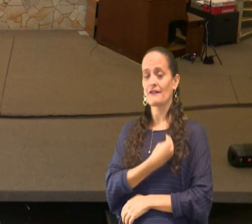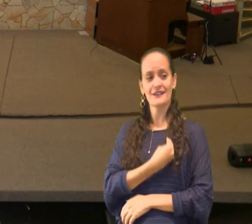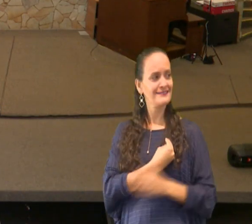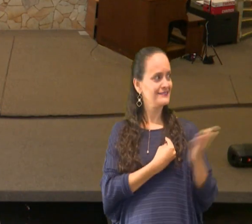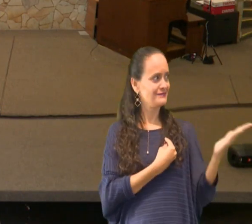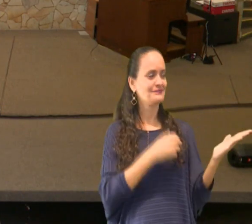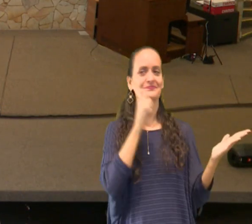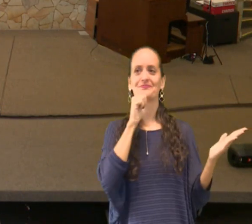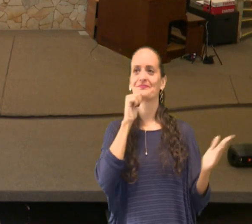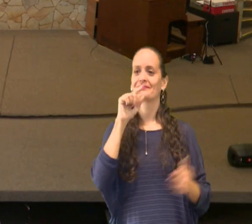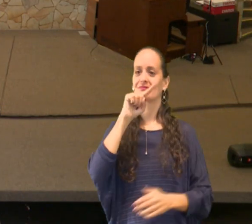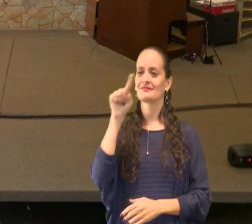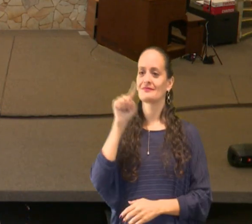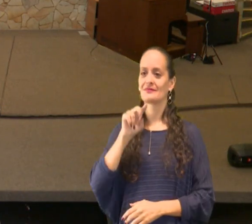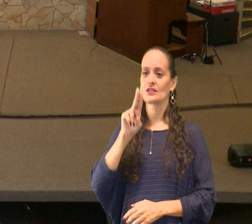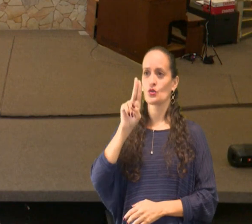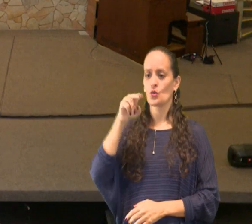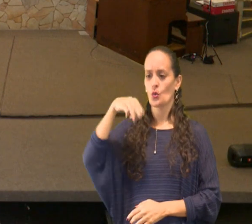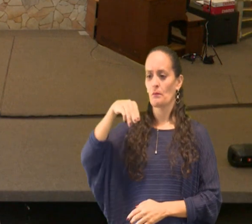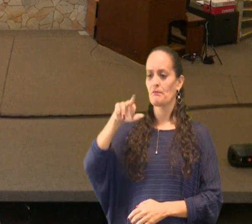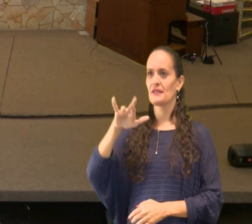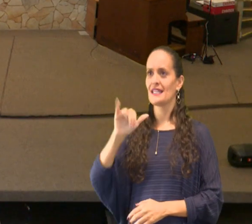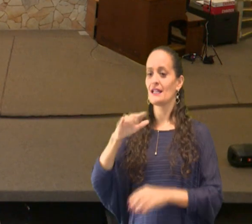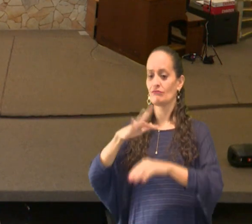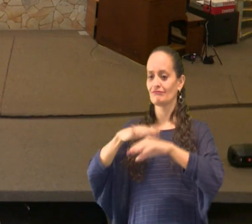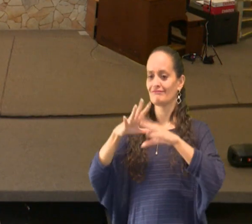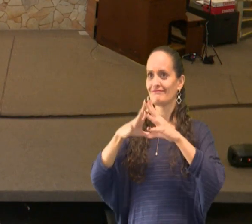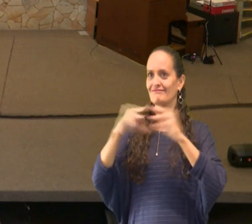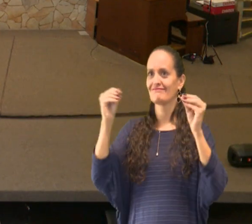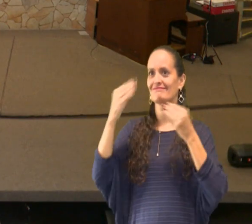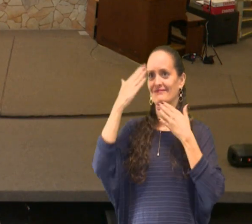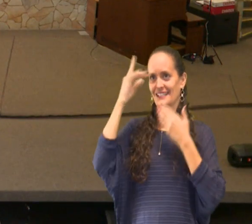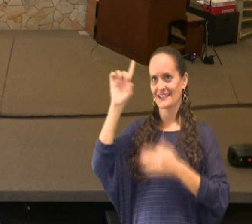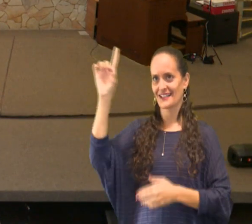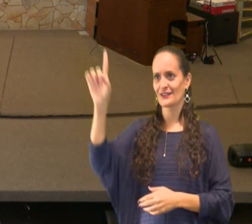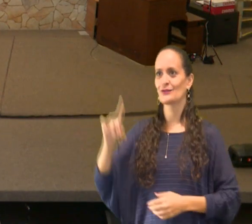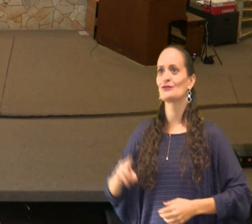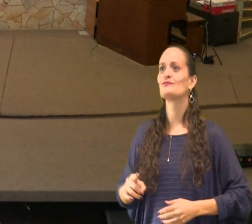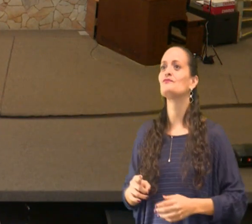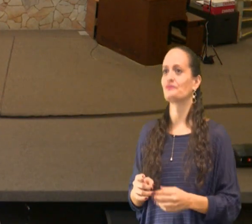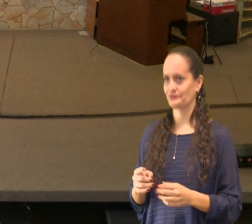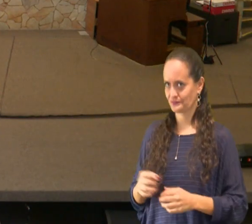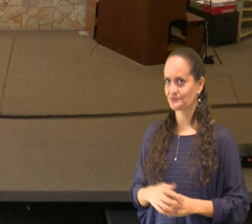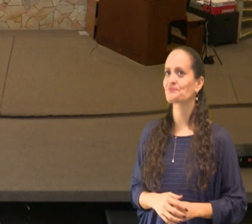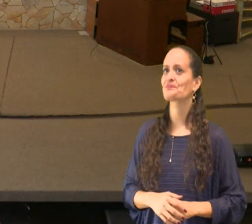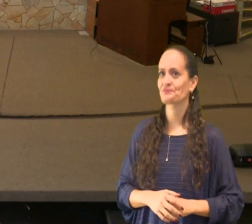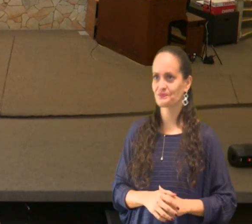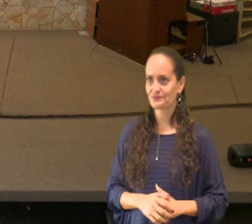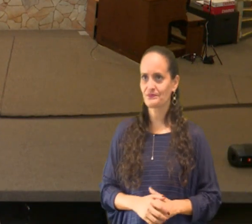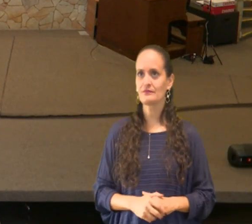Zumira, neste momento de gratidão ao Senhor pela recuperação da sua saúde.